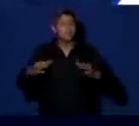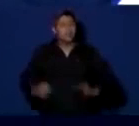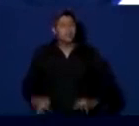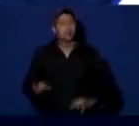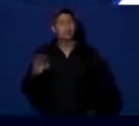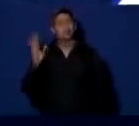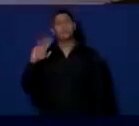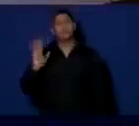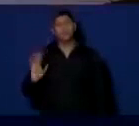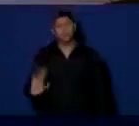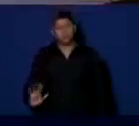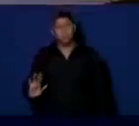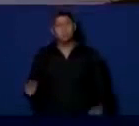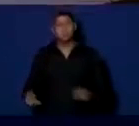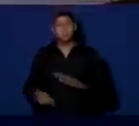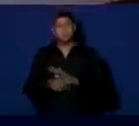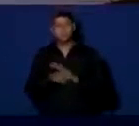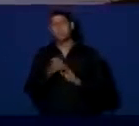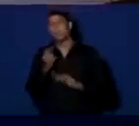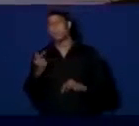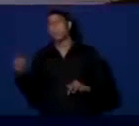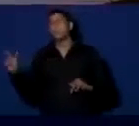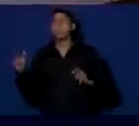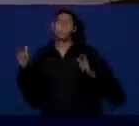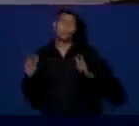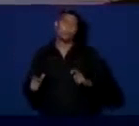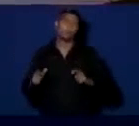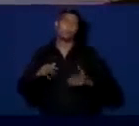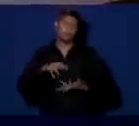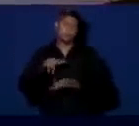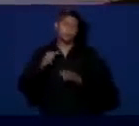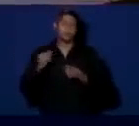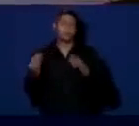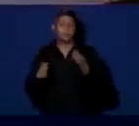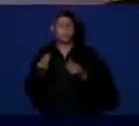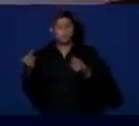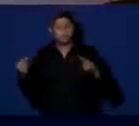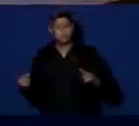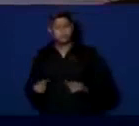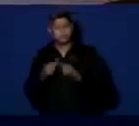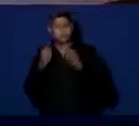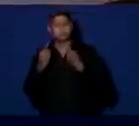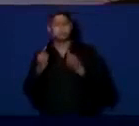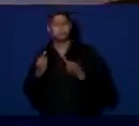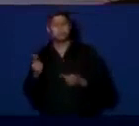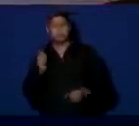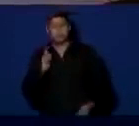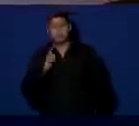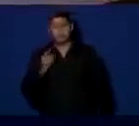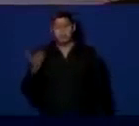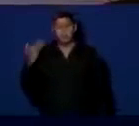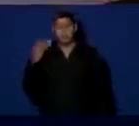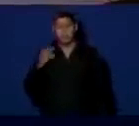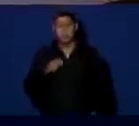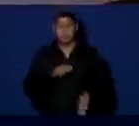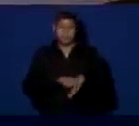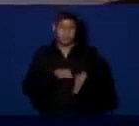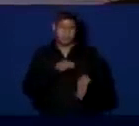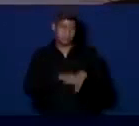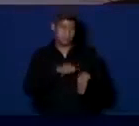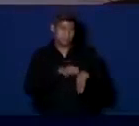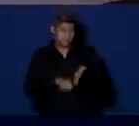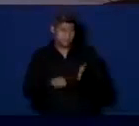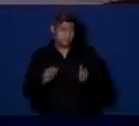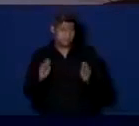do Brasil conversa com o resto do mundo? E como ele conversa com um paper que recentemente, muito bem escrito, por